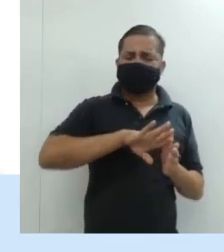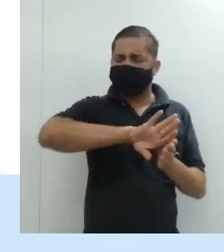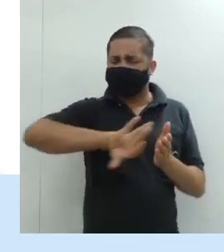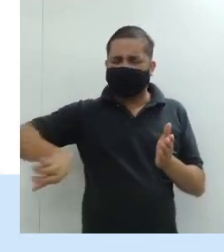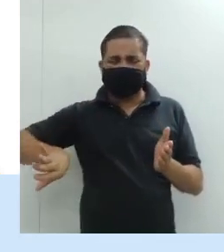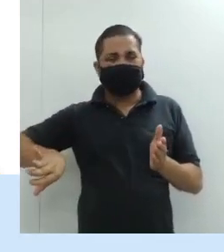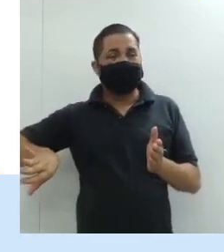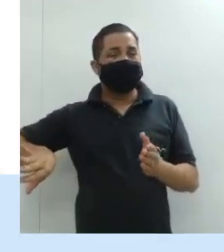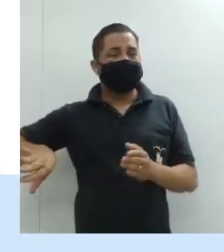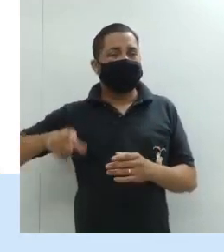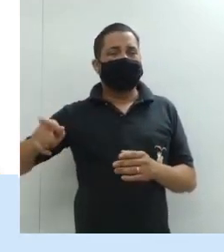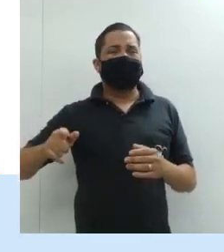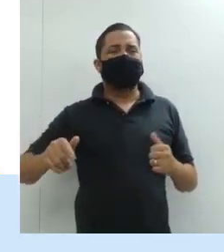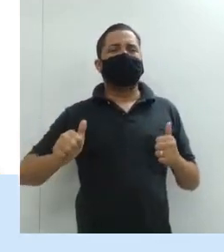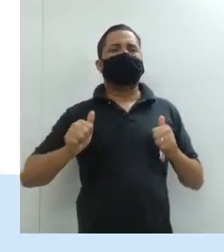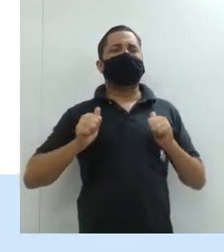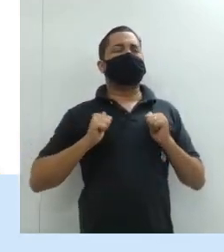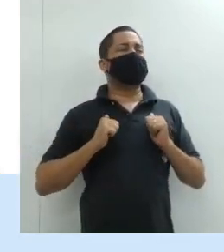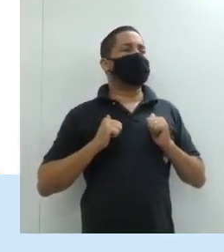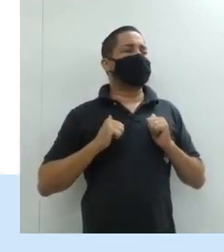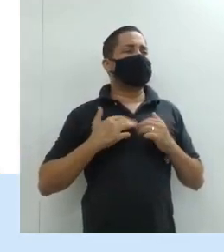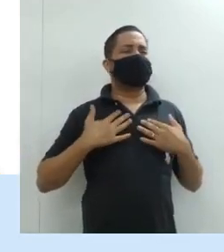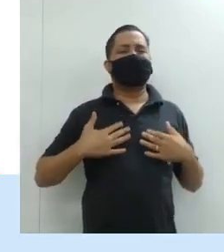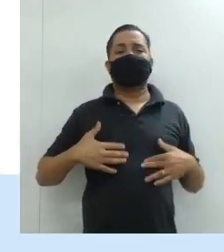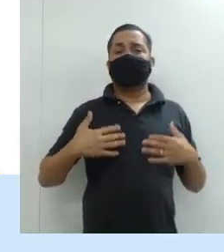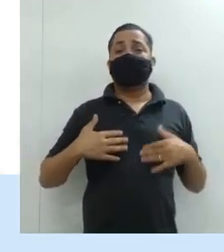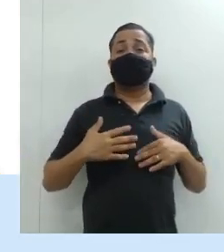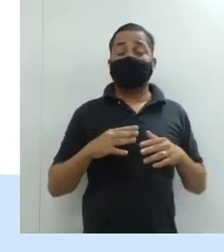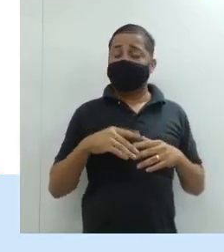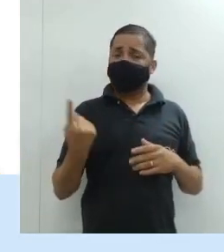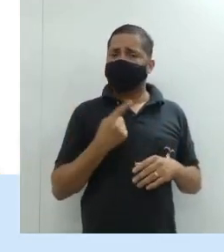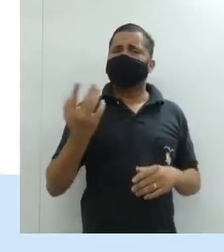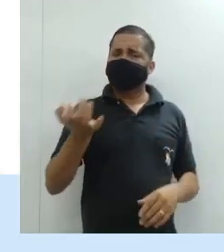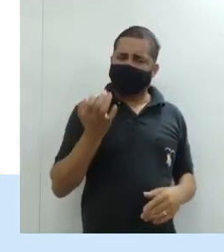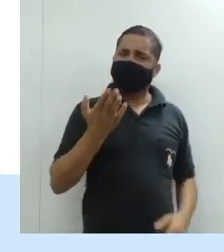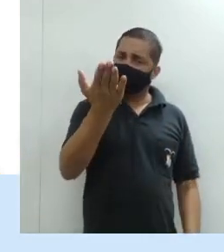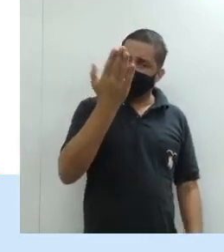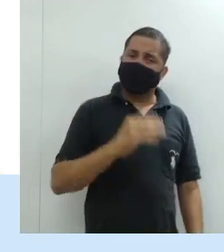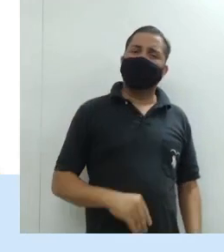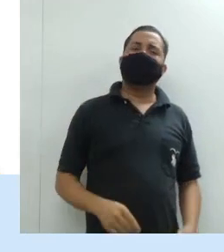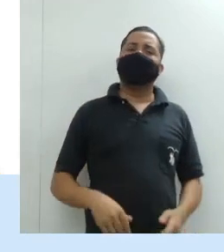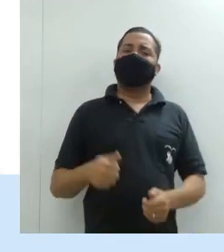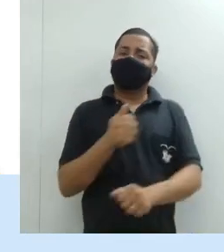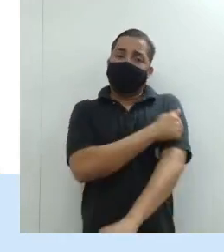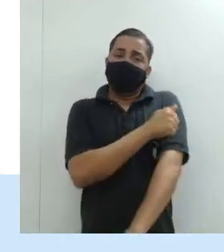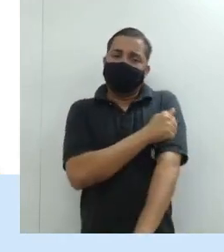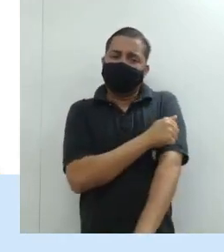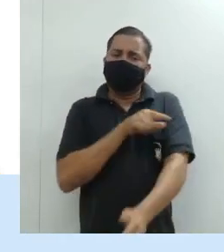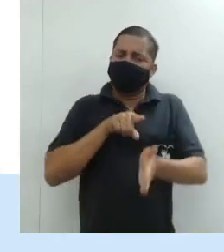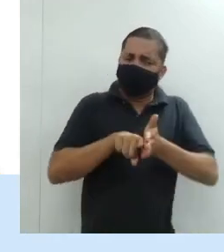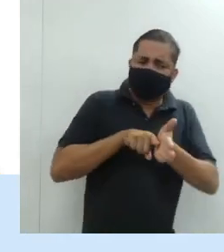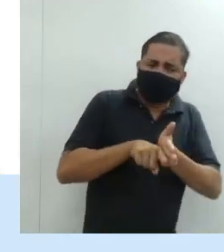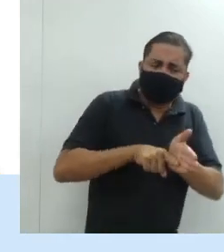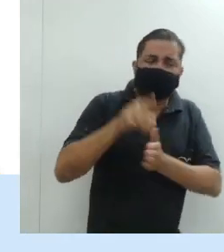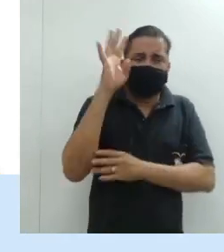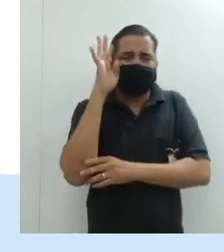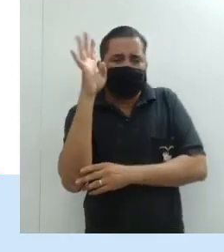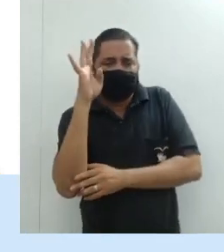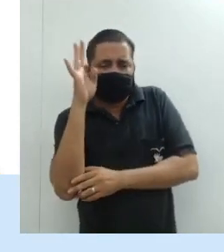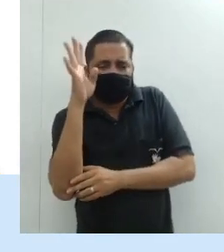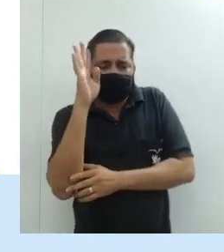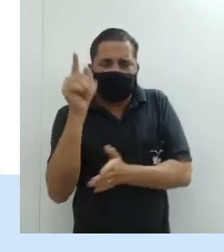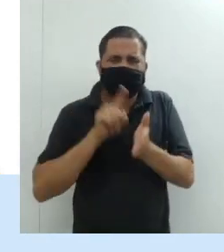de passividade, que é isso que nós queremos, você estudante, buscar refletir,